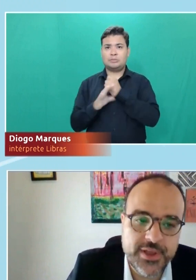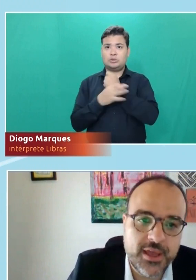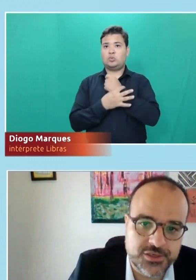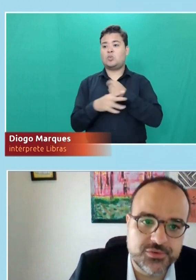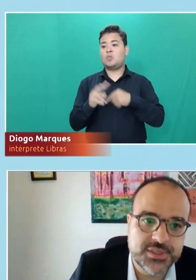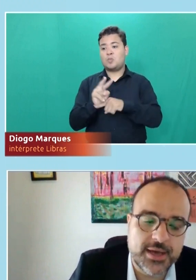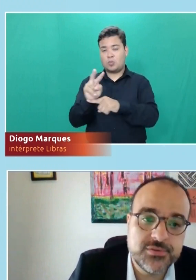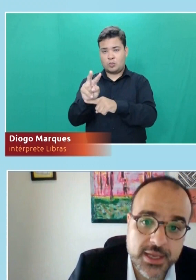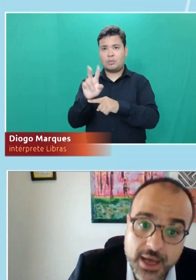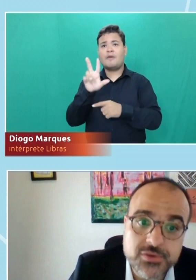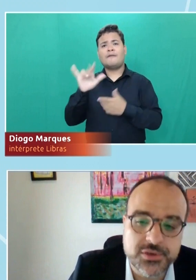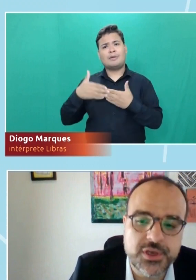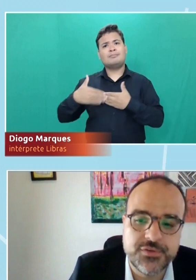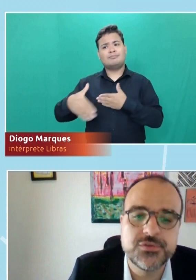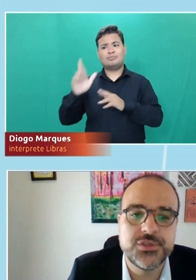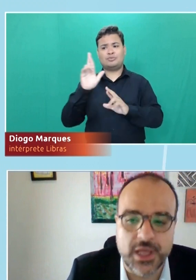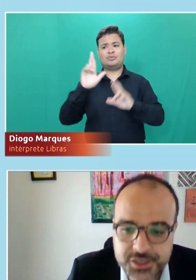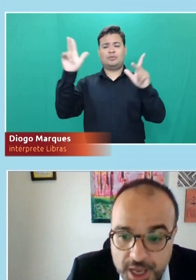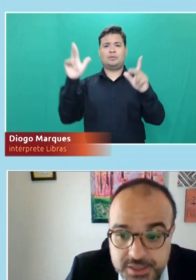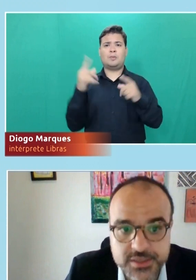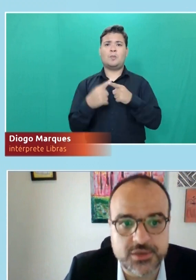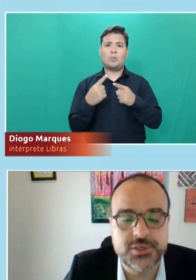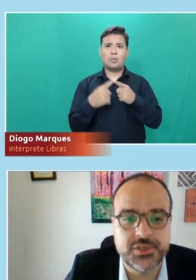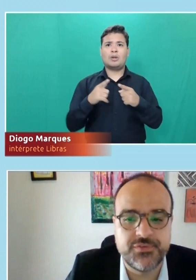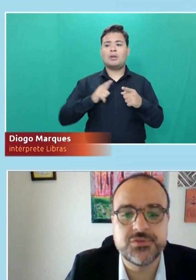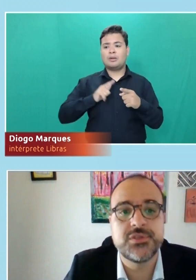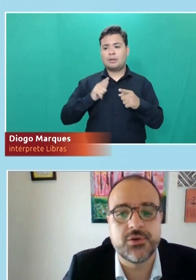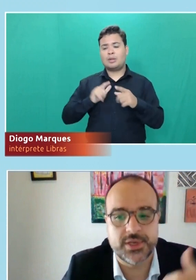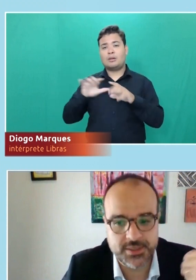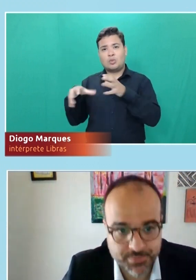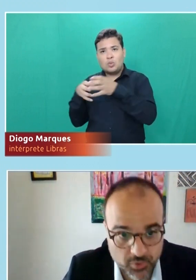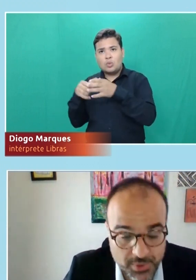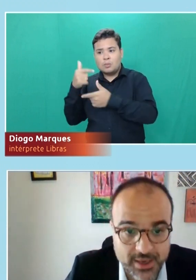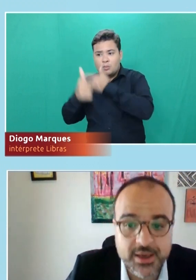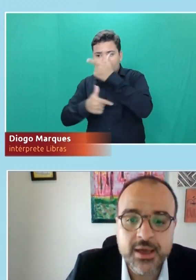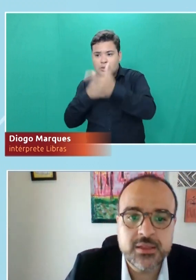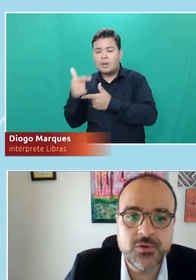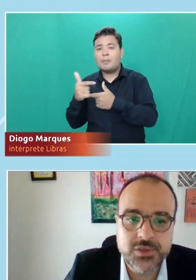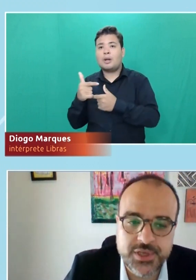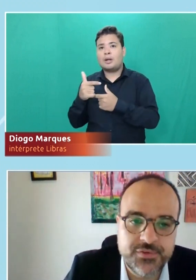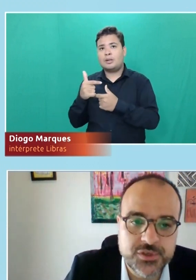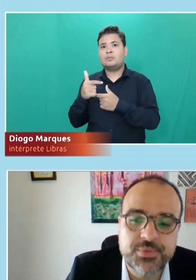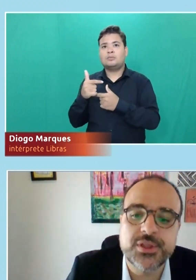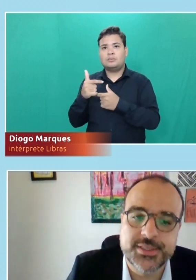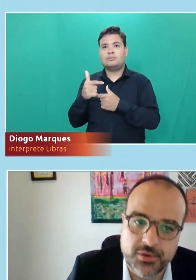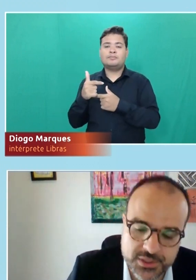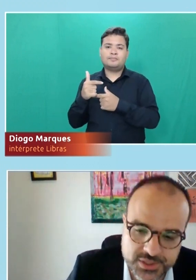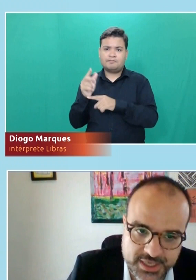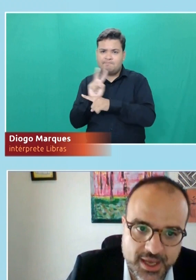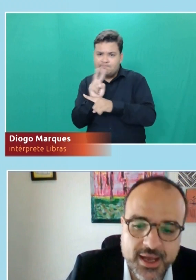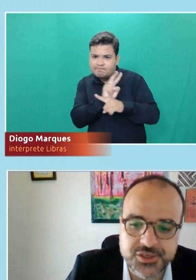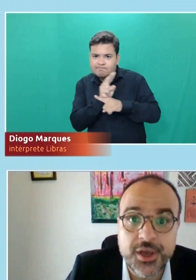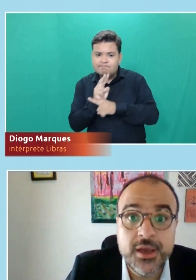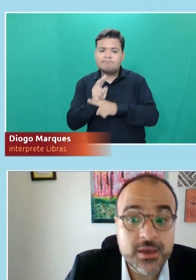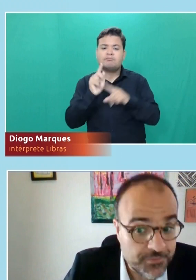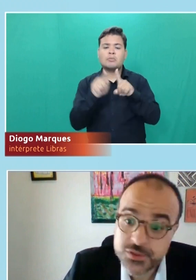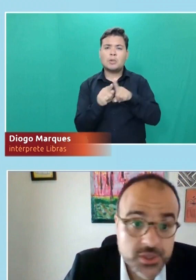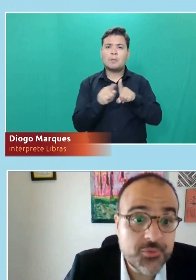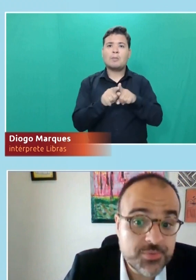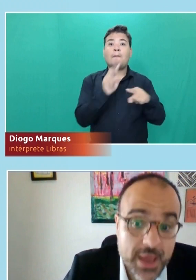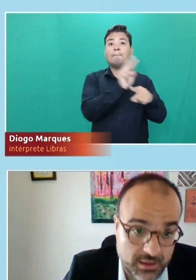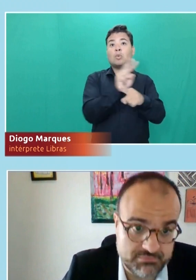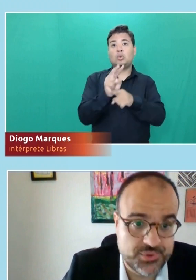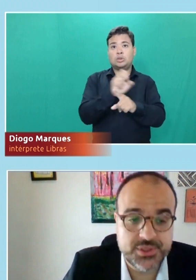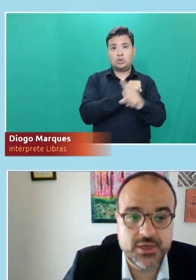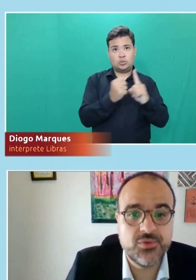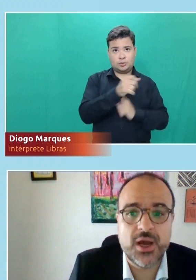agora é um pouco diferente. O Estado tem lá o seu serviço de inteligência, tem o seu serviço de segurança pública, tem o seu serviço de proteção da sociedade, que